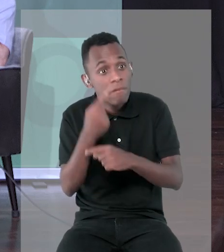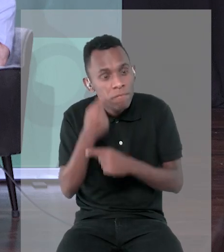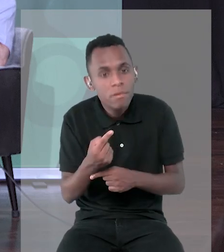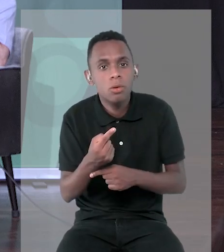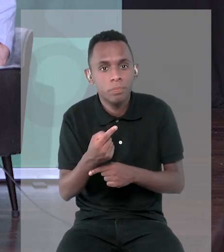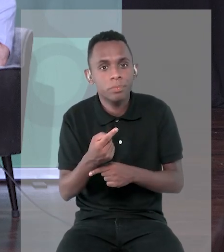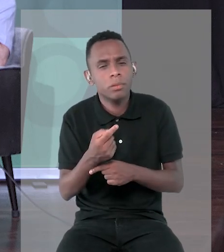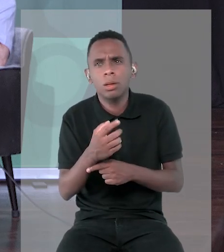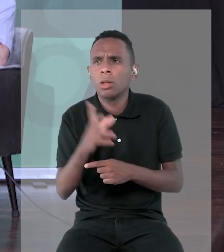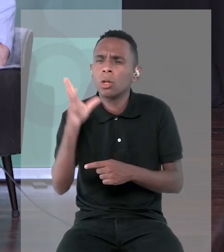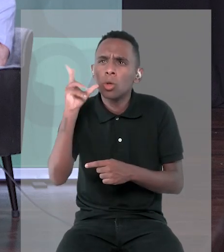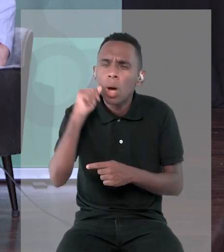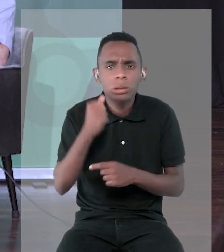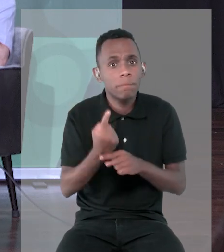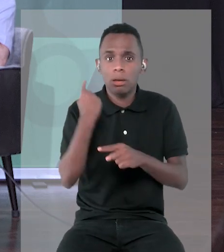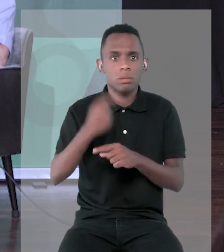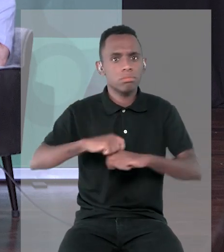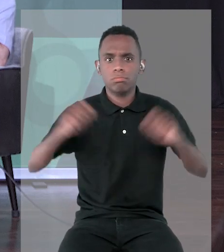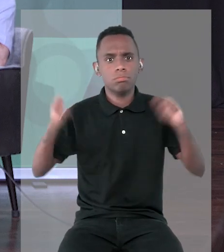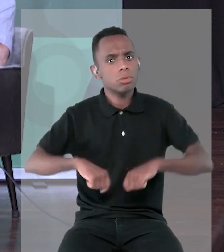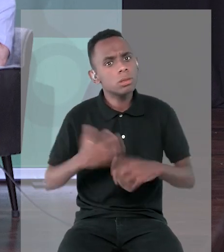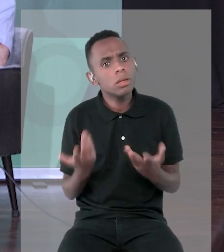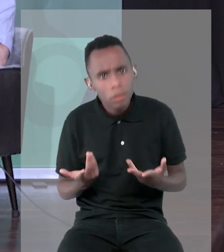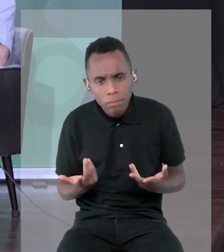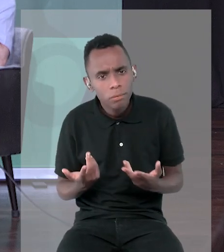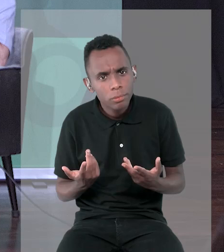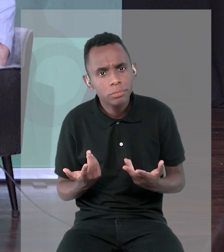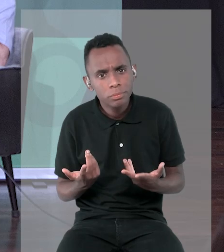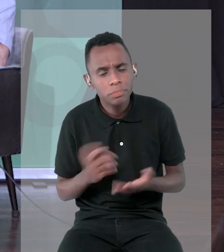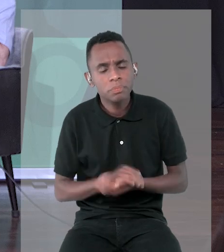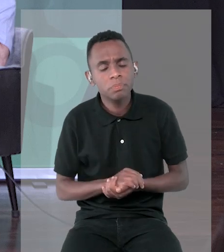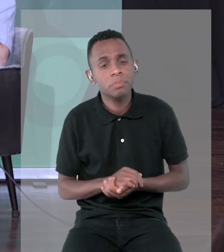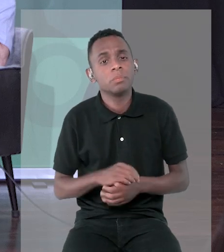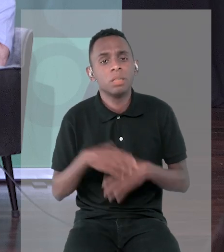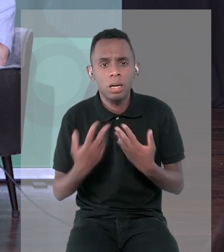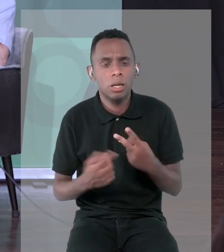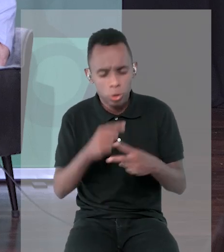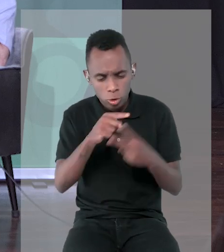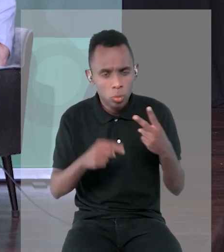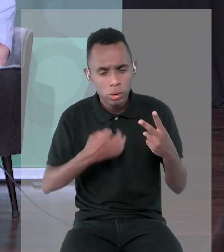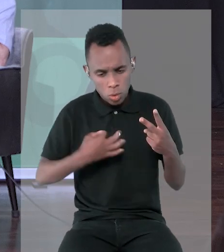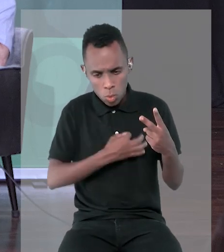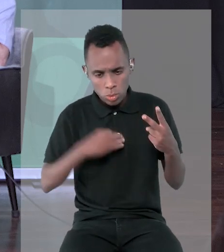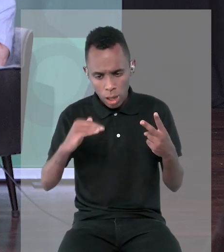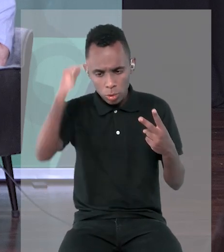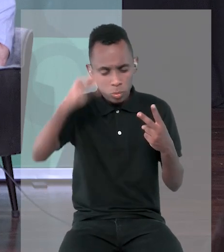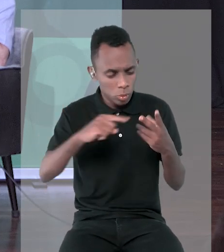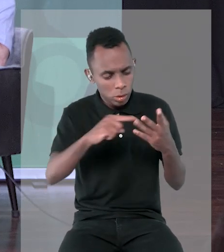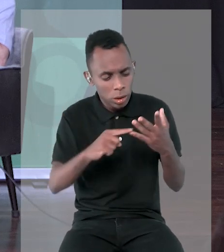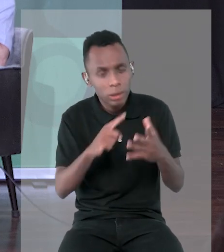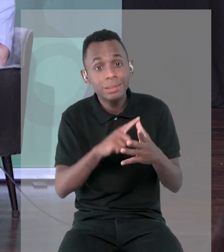filmaram aquilo que a gente achava impossível. A gente não sabia que essa família de onça estava lá. E eram 2 adultos e 3